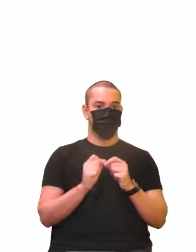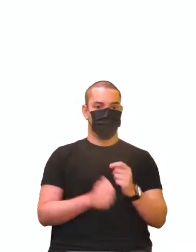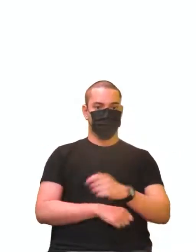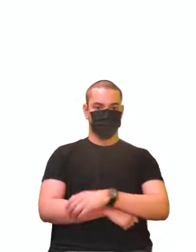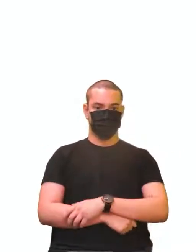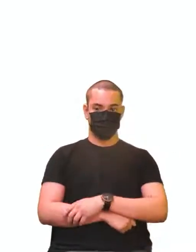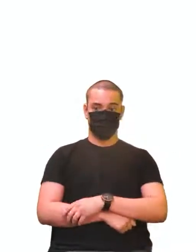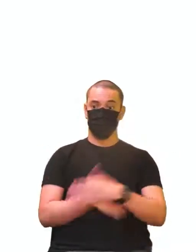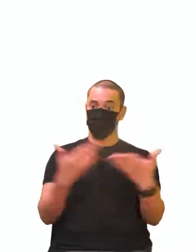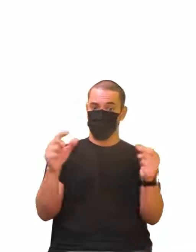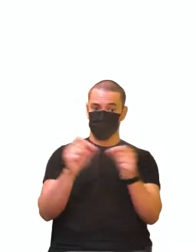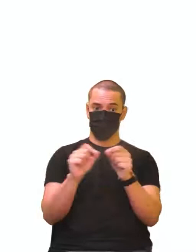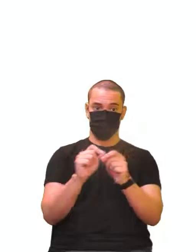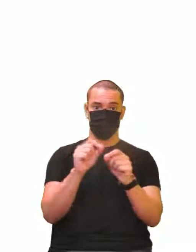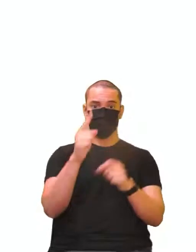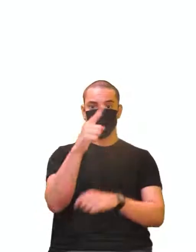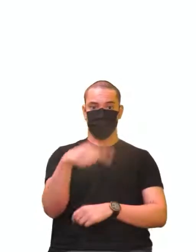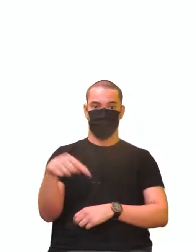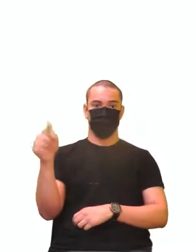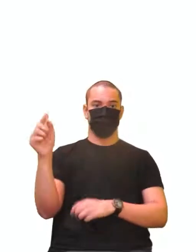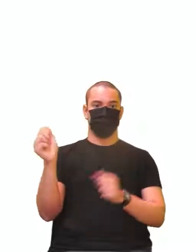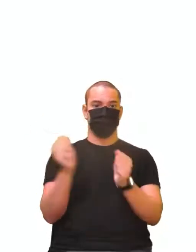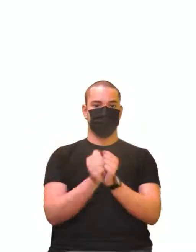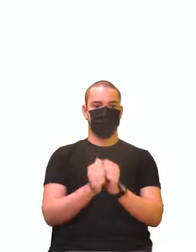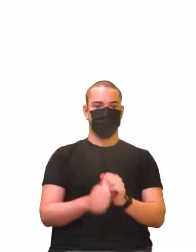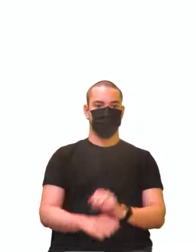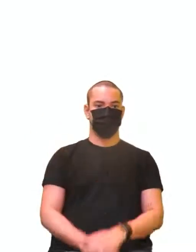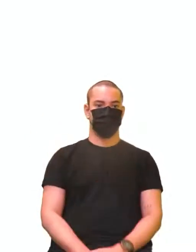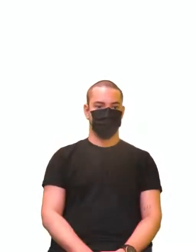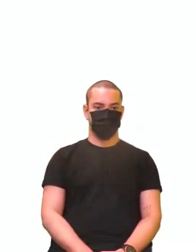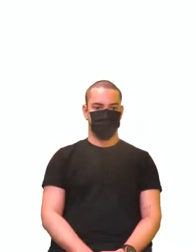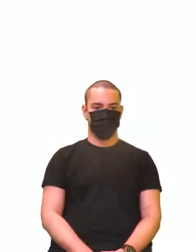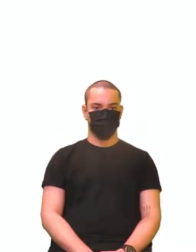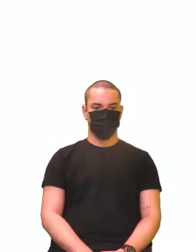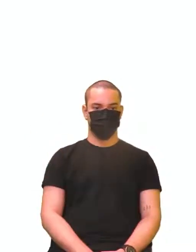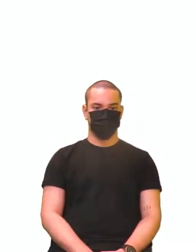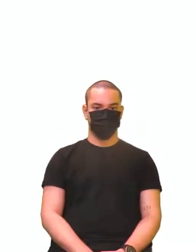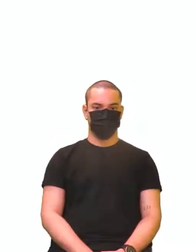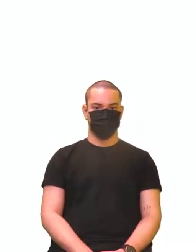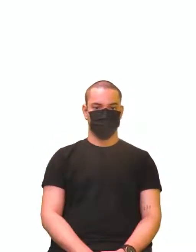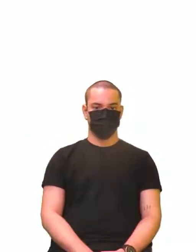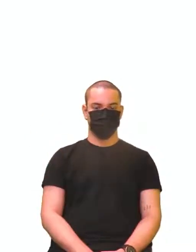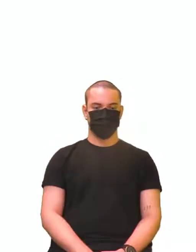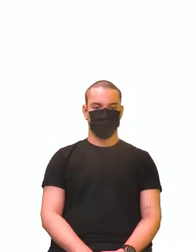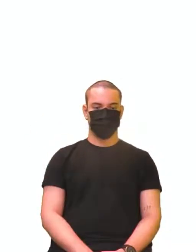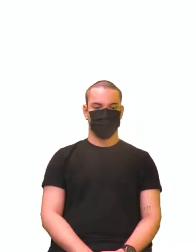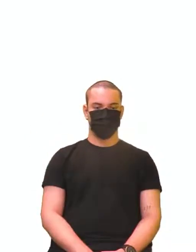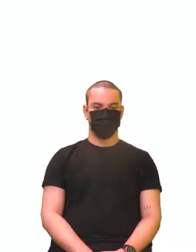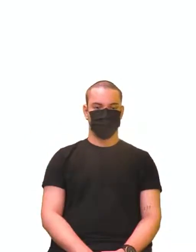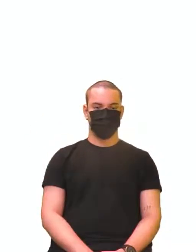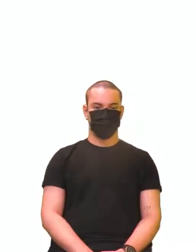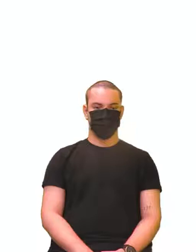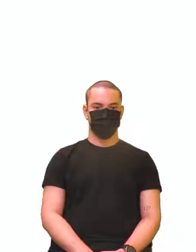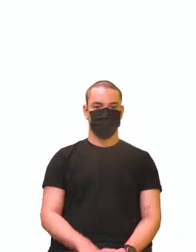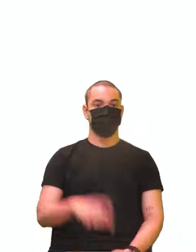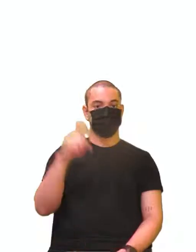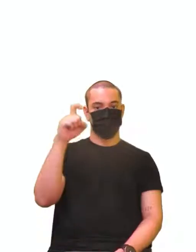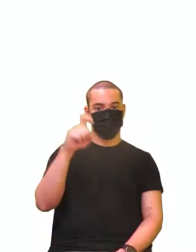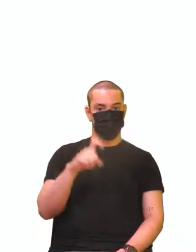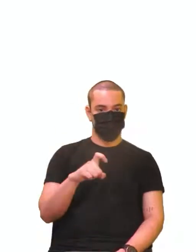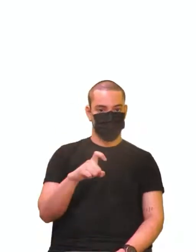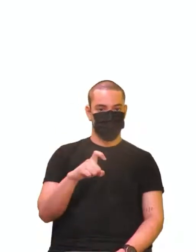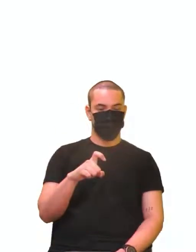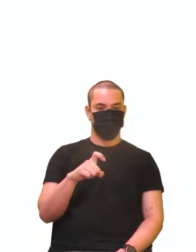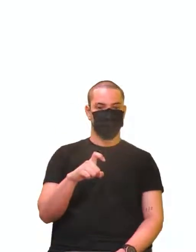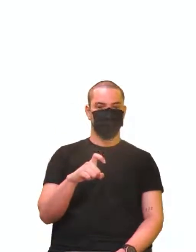A gente vai fazer os cruzamentos dali. X do pai. X do pai com um X da mãe. O Y